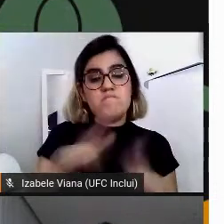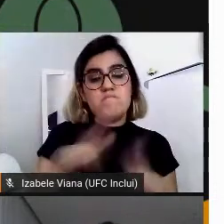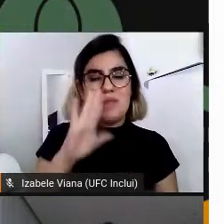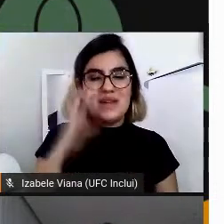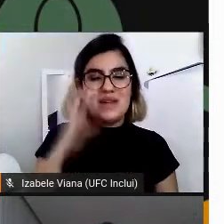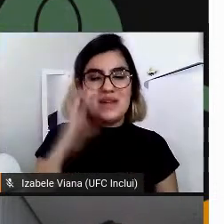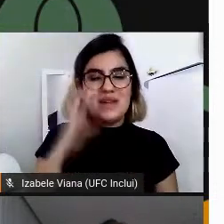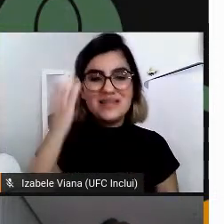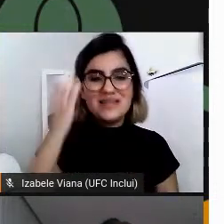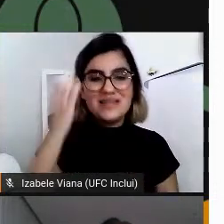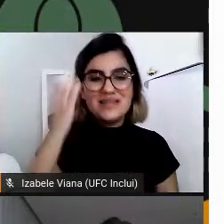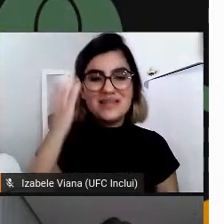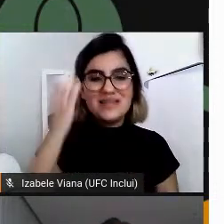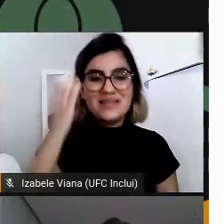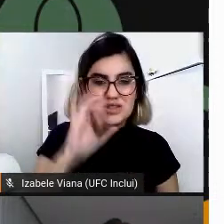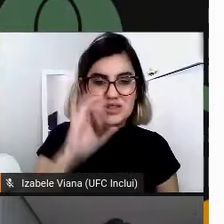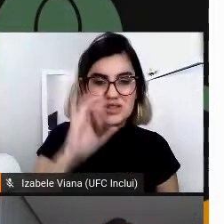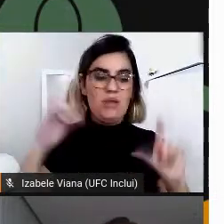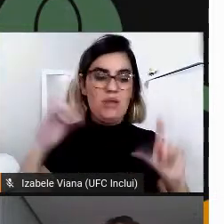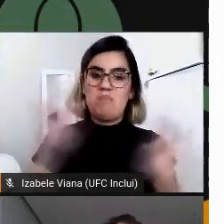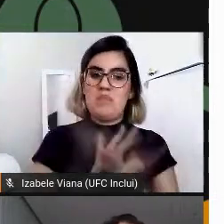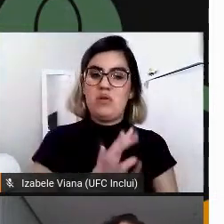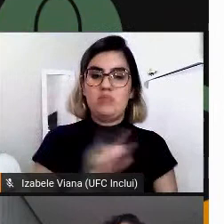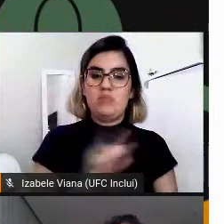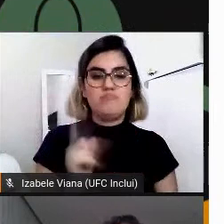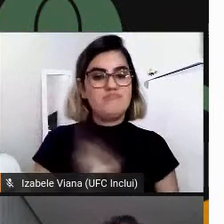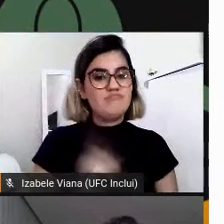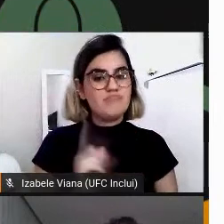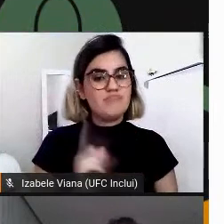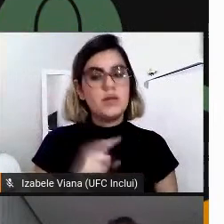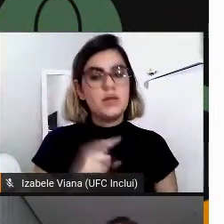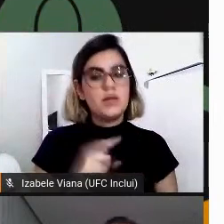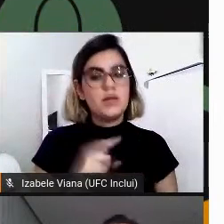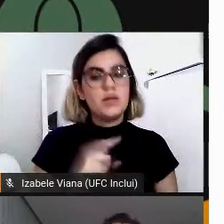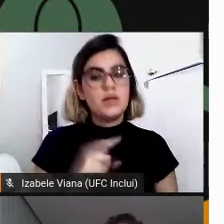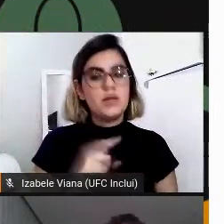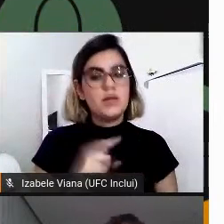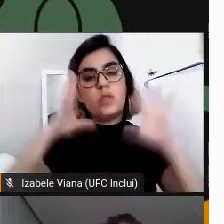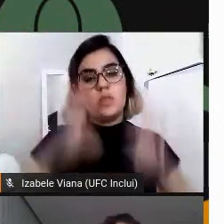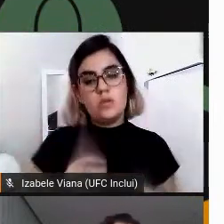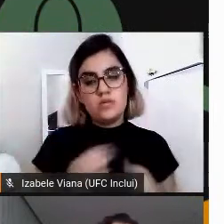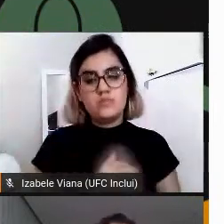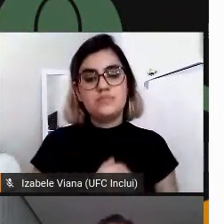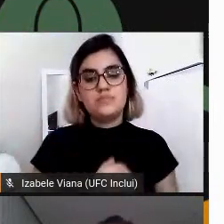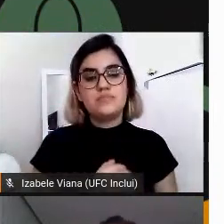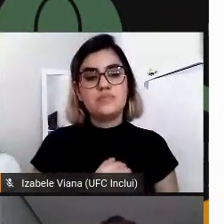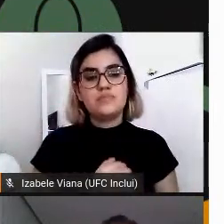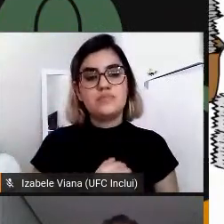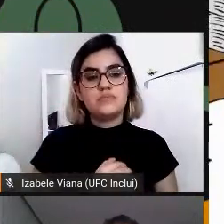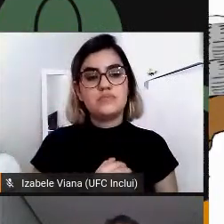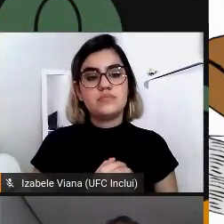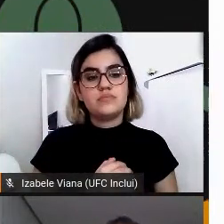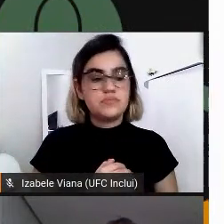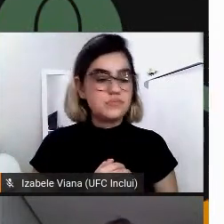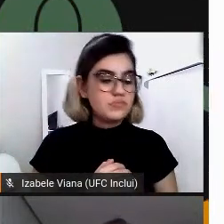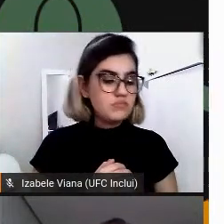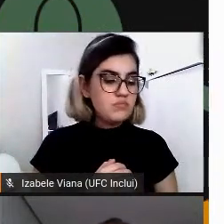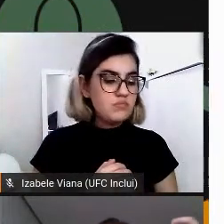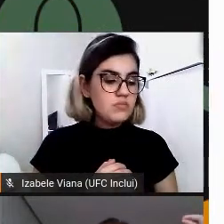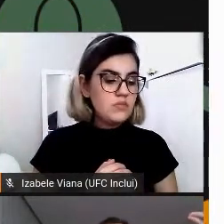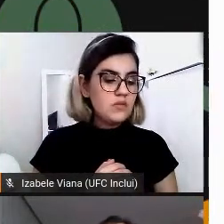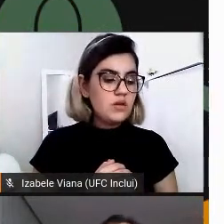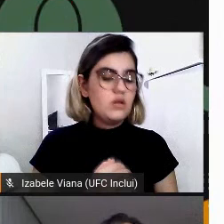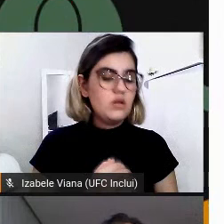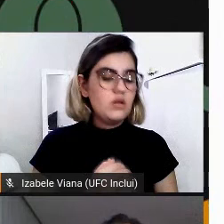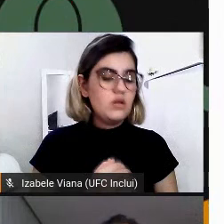garantir que fez a totalidade, né? Que pegou tudo. Então, perdão, como que a gente resolveria isso, né?